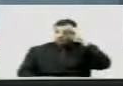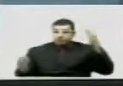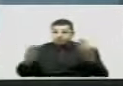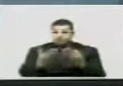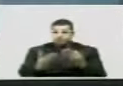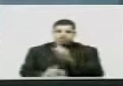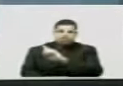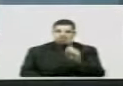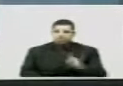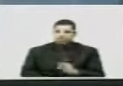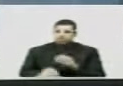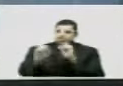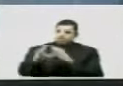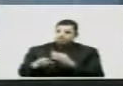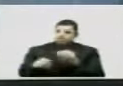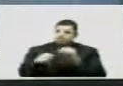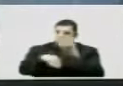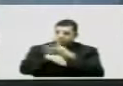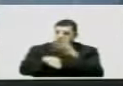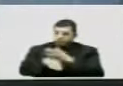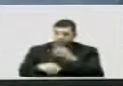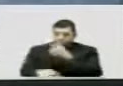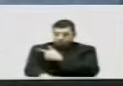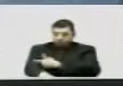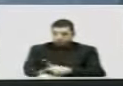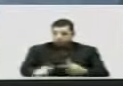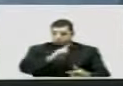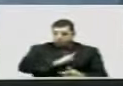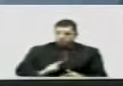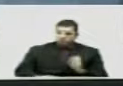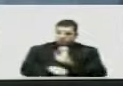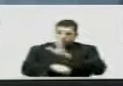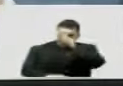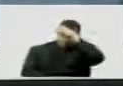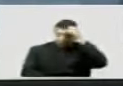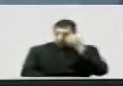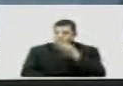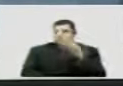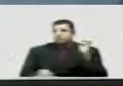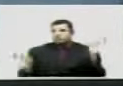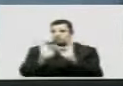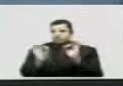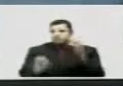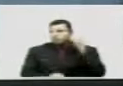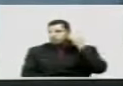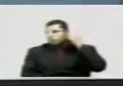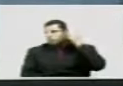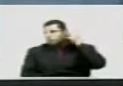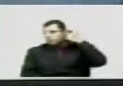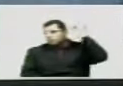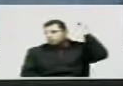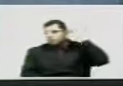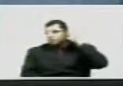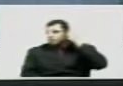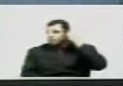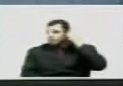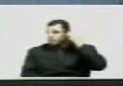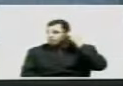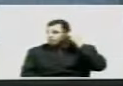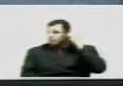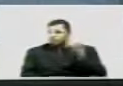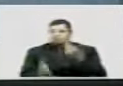hoje não são tratados com dignidade pelo governo do Estado do Amazonas, por um motivo simples: porque o governo do Estado do